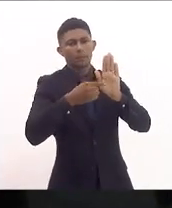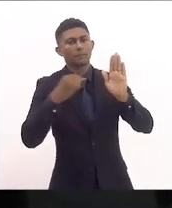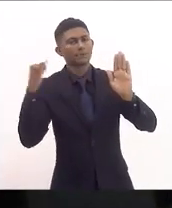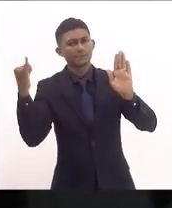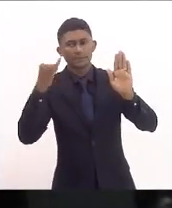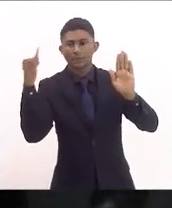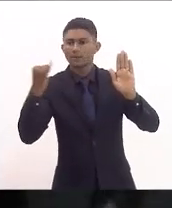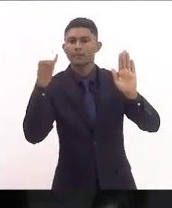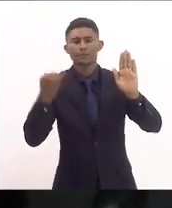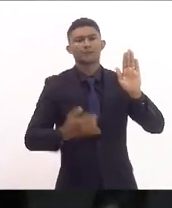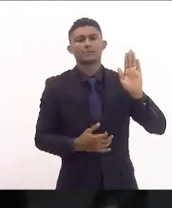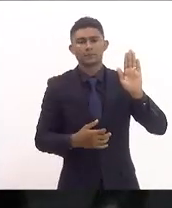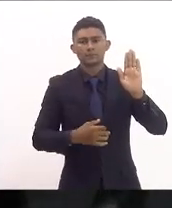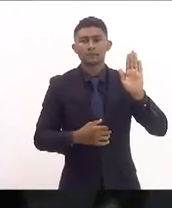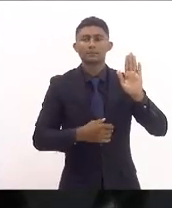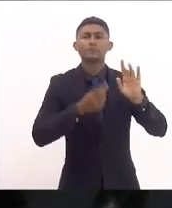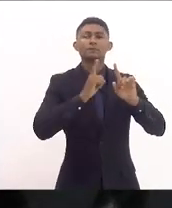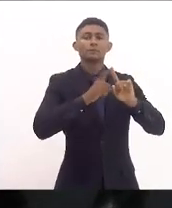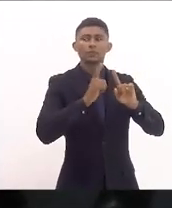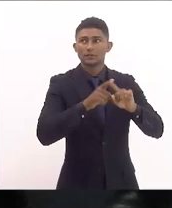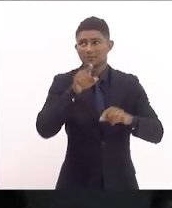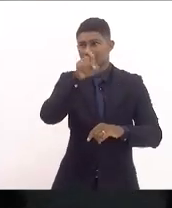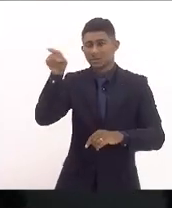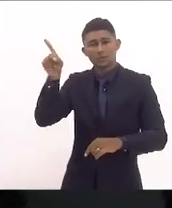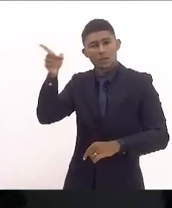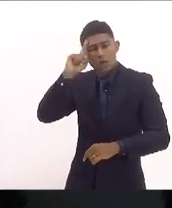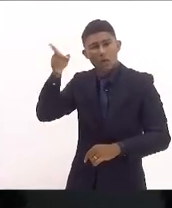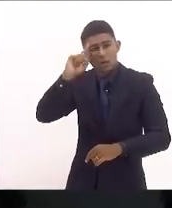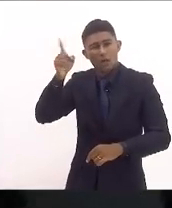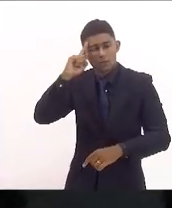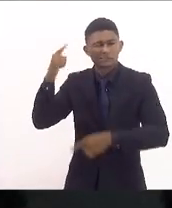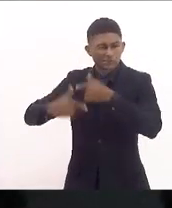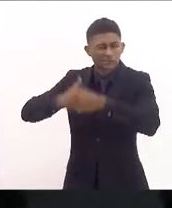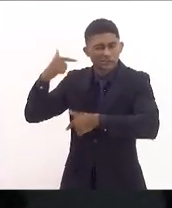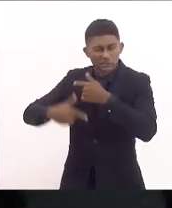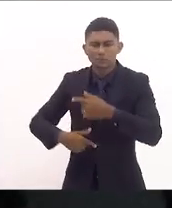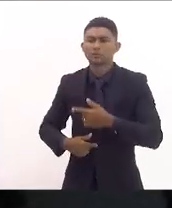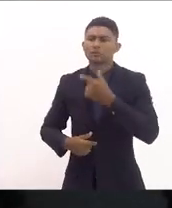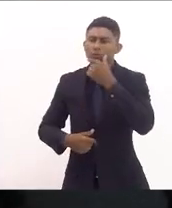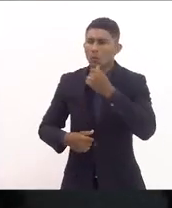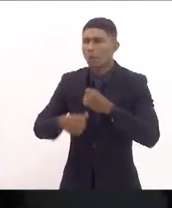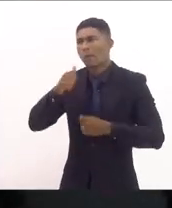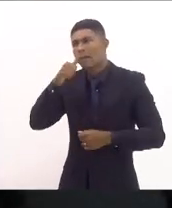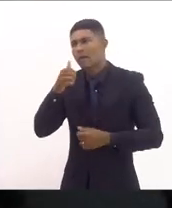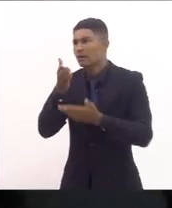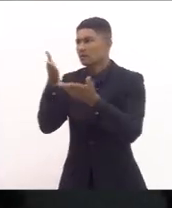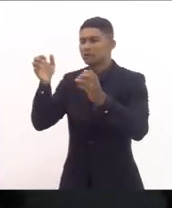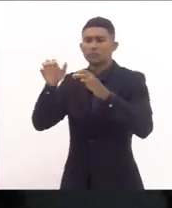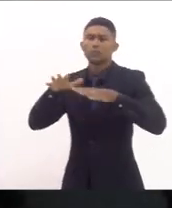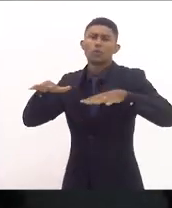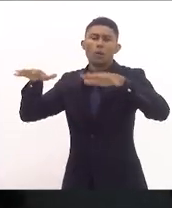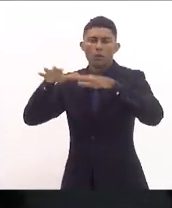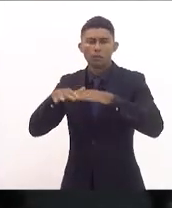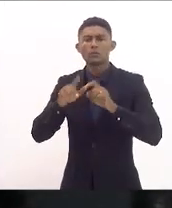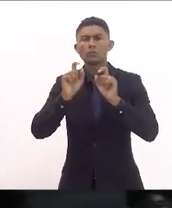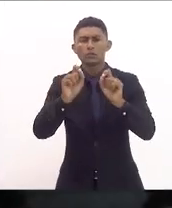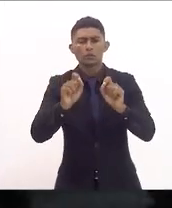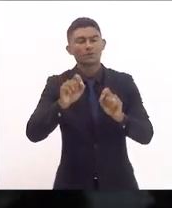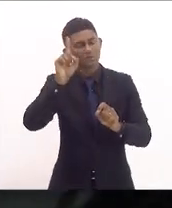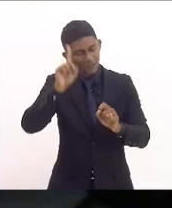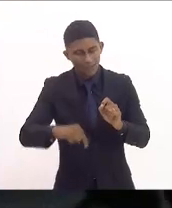para as condições cotidiana de trabalho desses homens e mulheres EA que eu me refiro ao